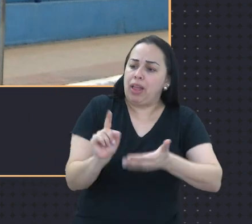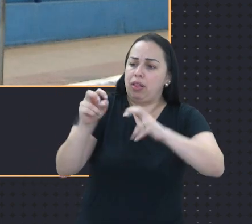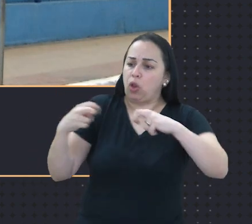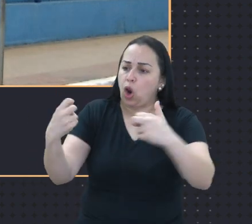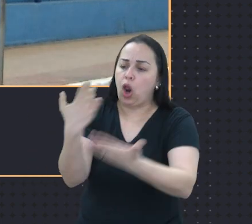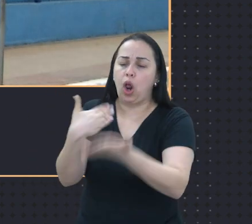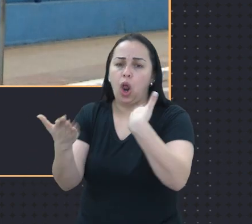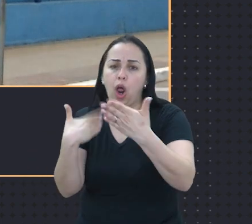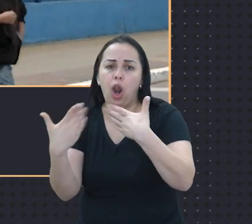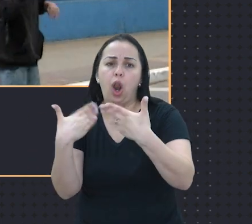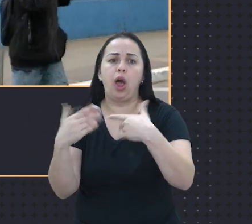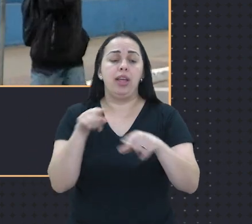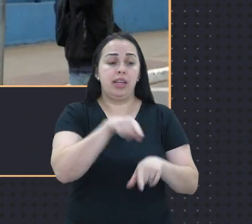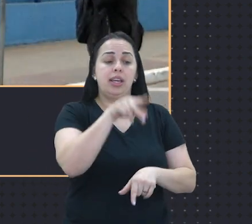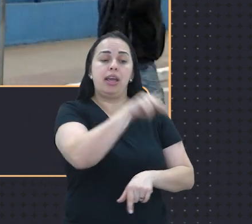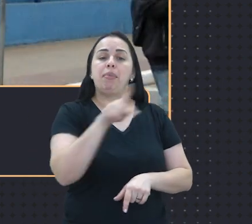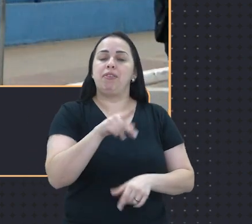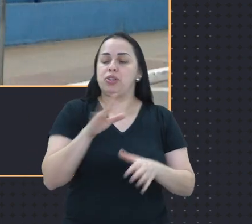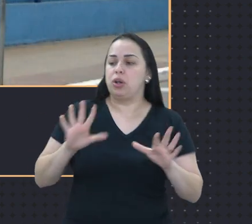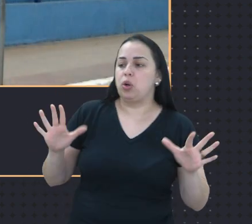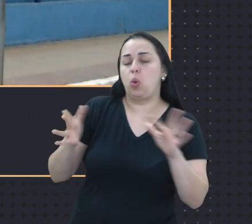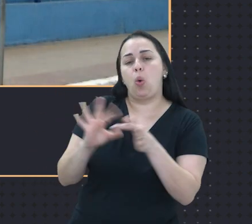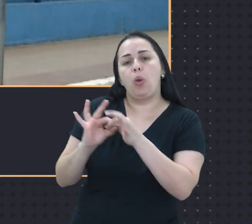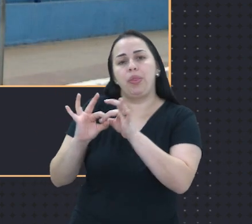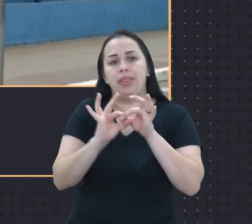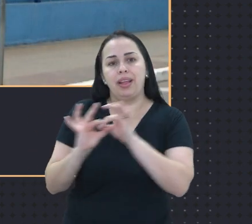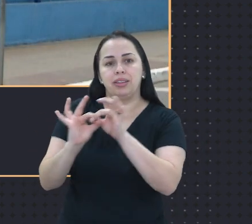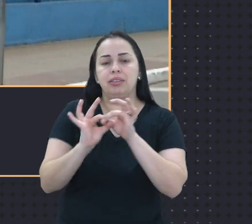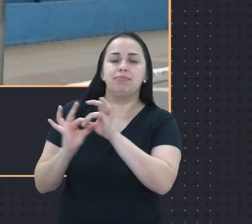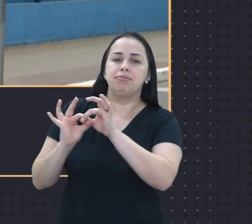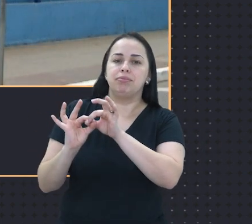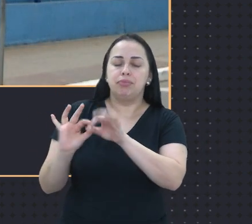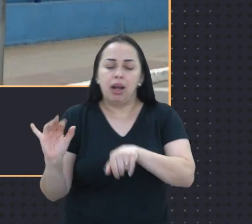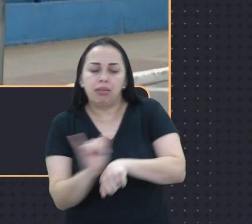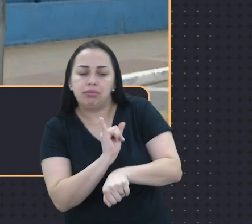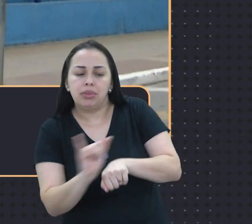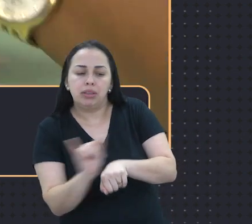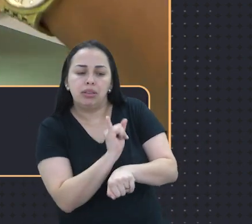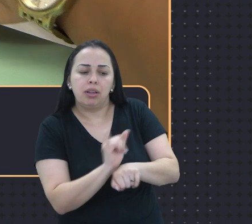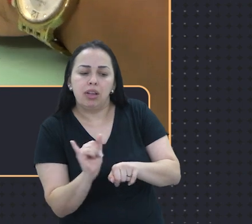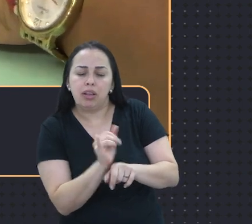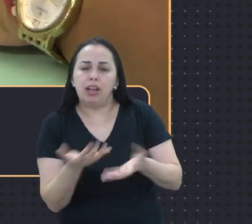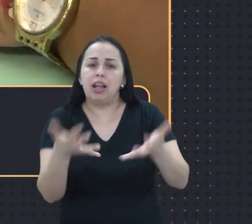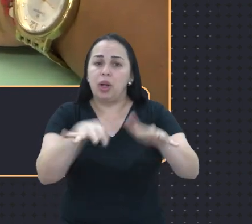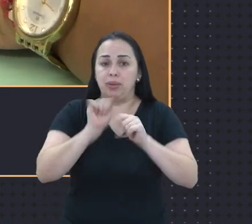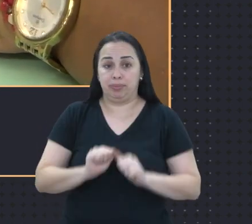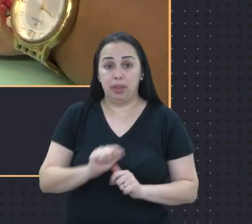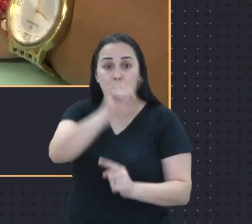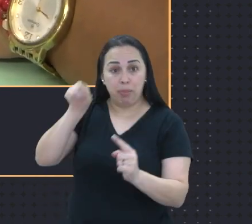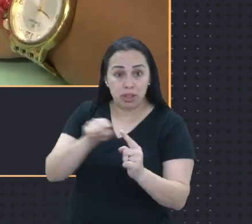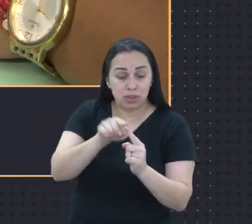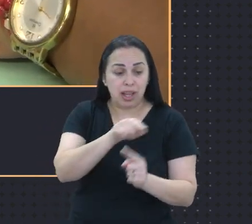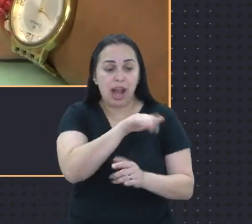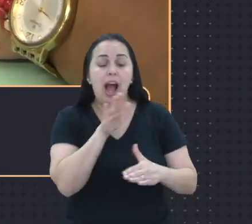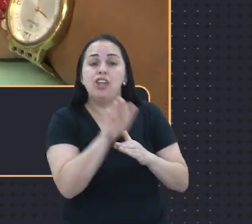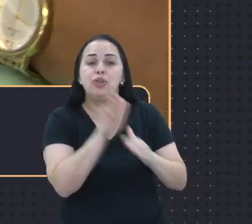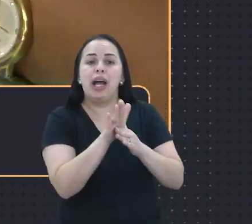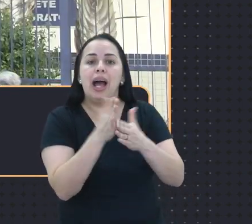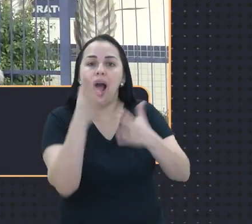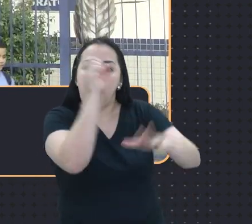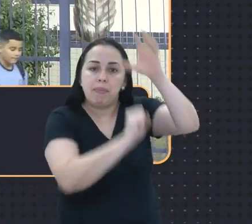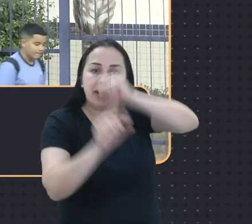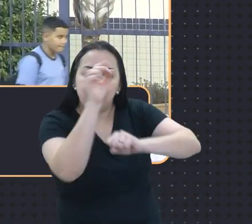por professores e a comunidade escolar para trabalhar em conjunto o processo de inclusão. Entre as metas estão aprimorar a